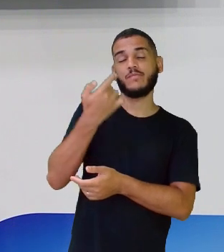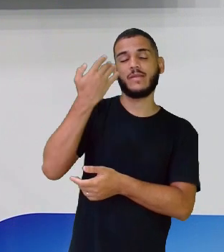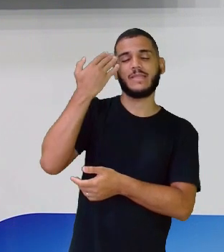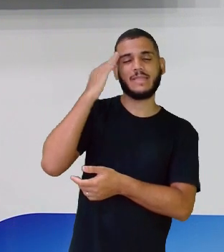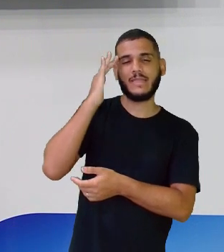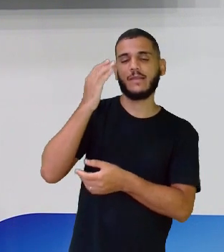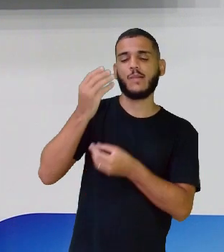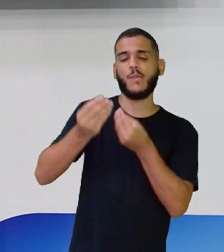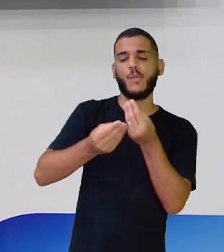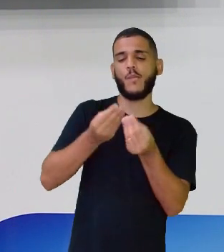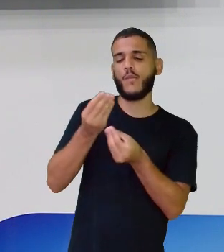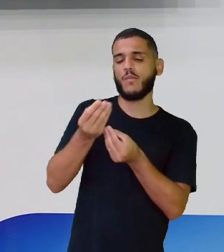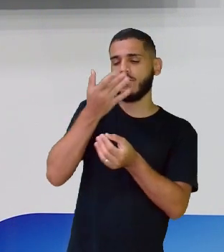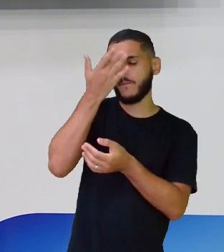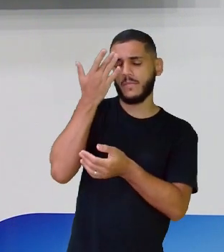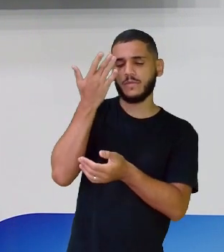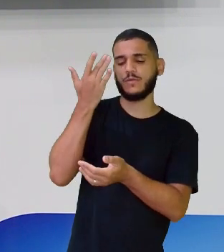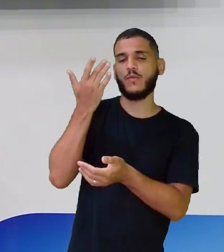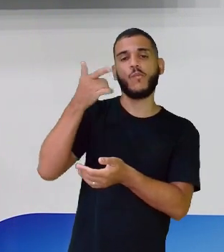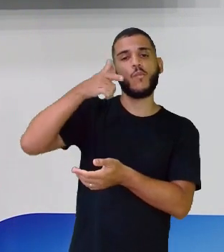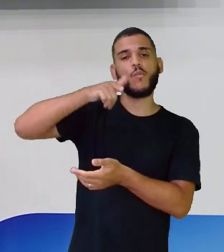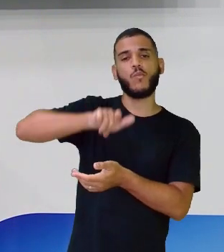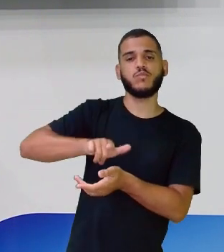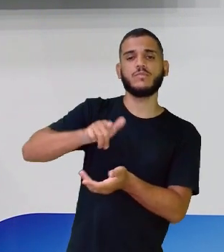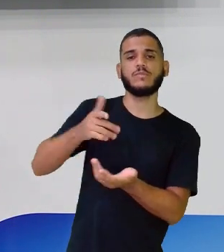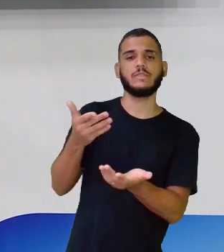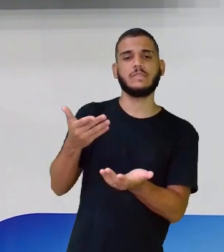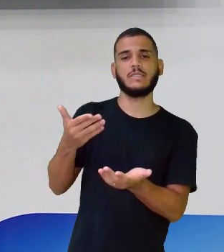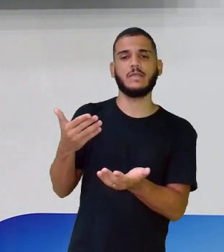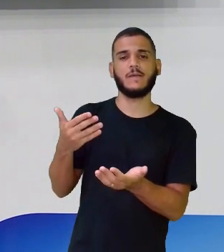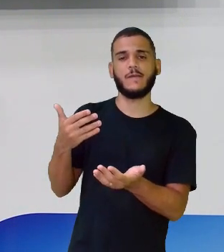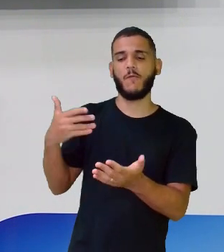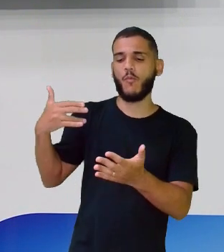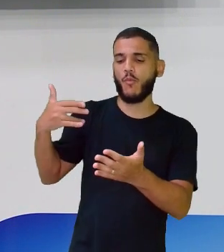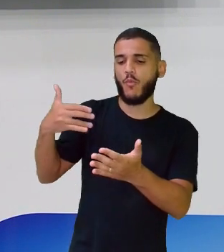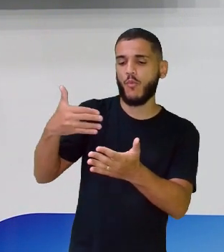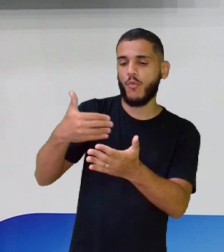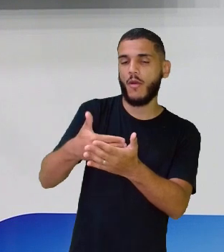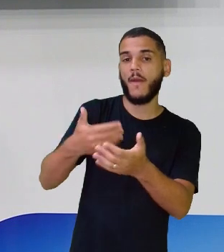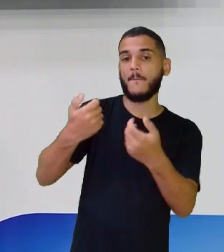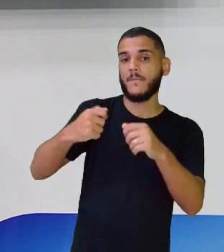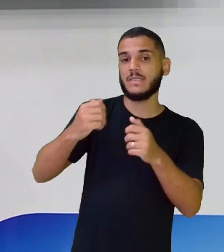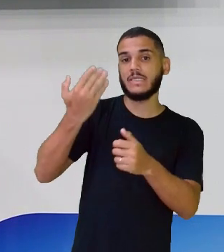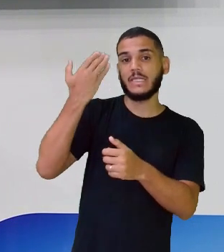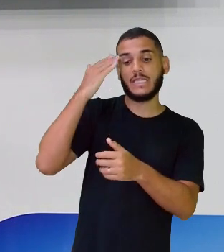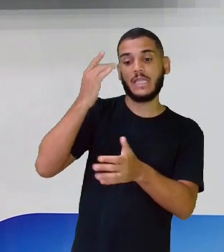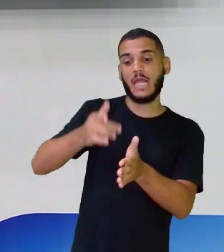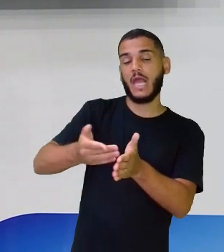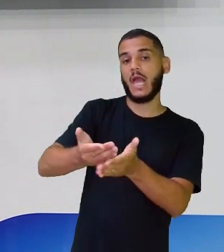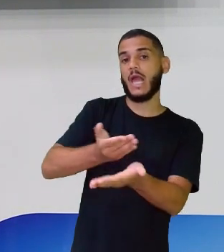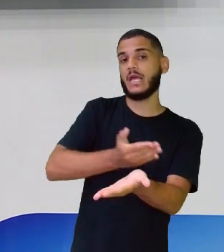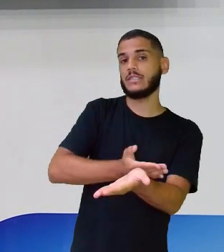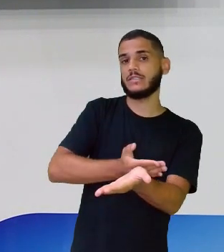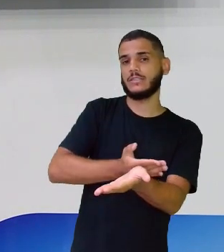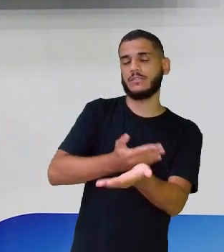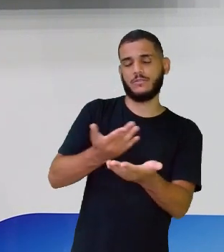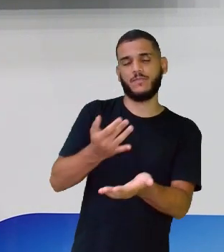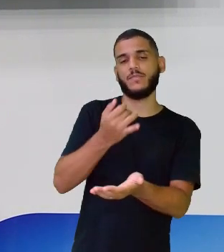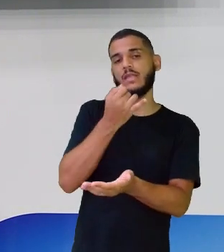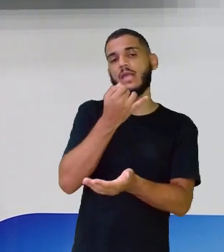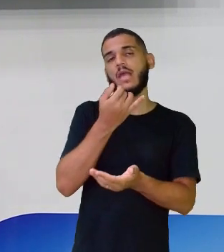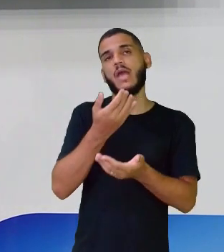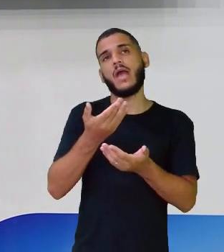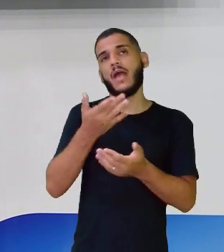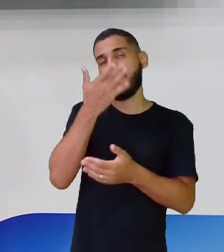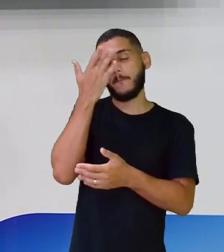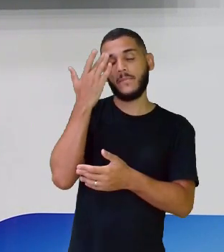chegou ali, aquele ponto, eu preciso entender para trás. Antes daquela pessoa ser um político, antes